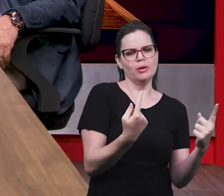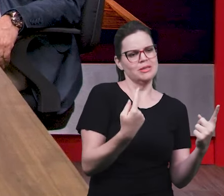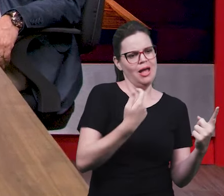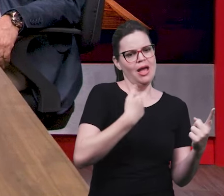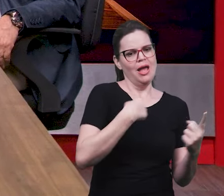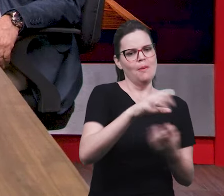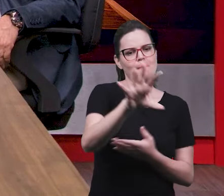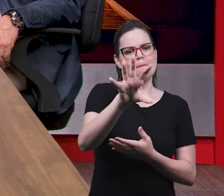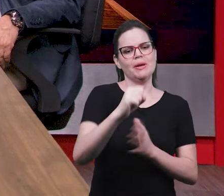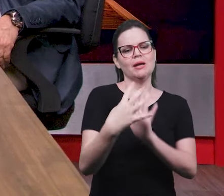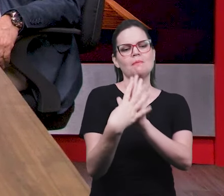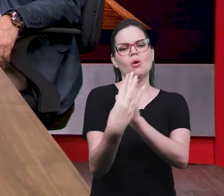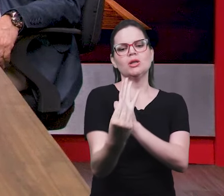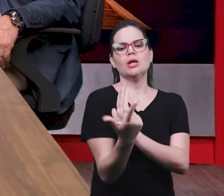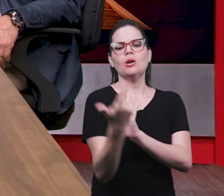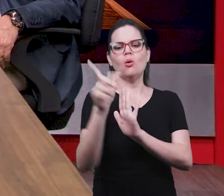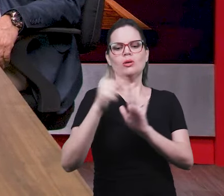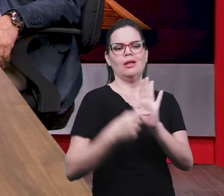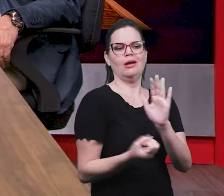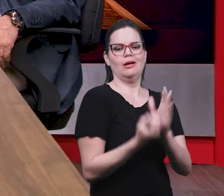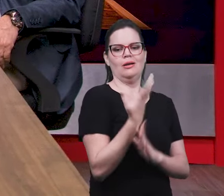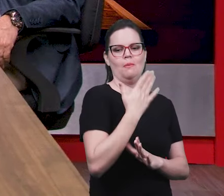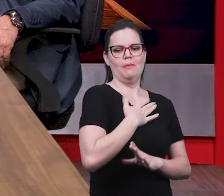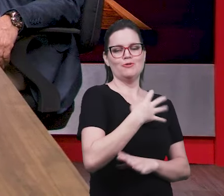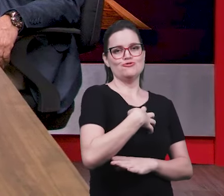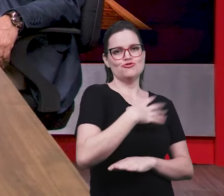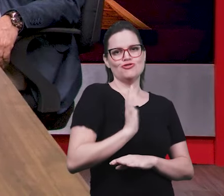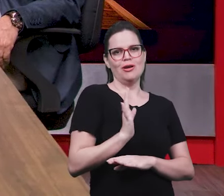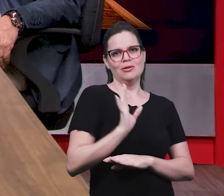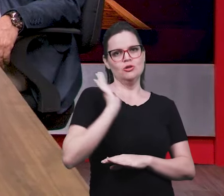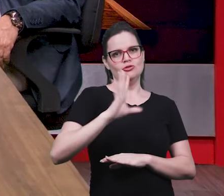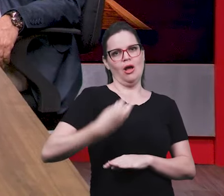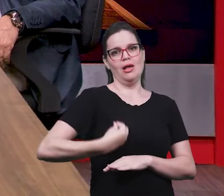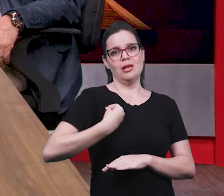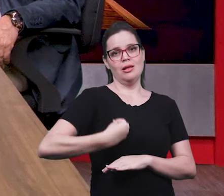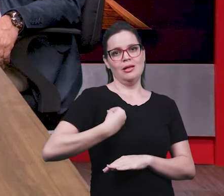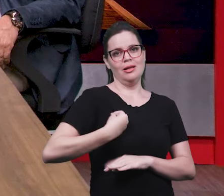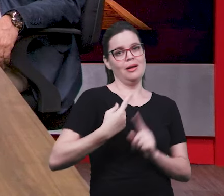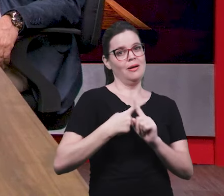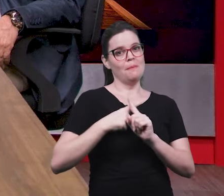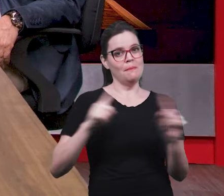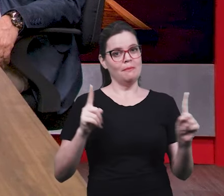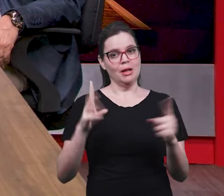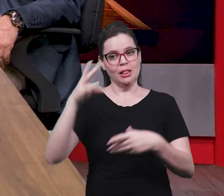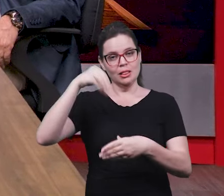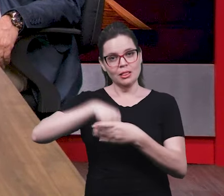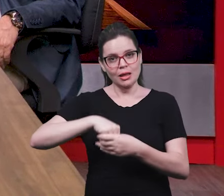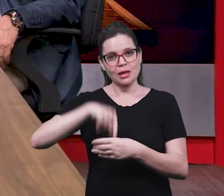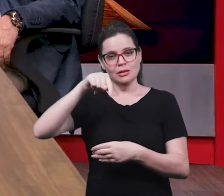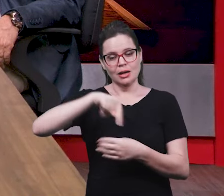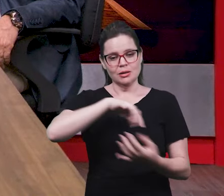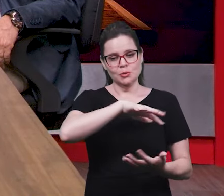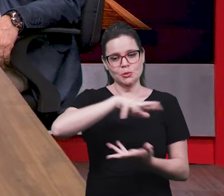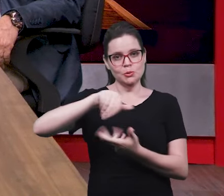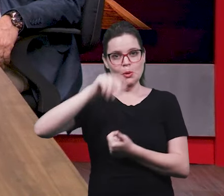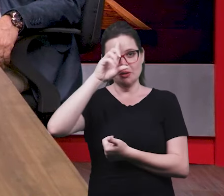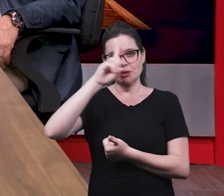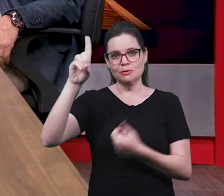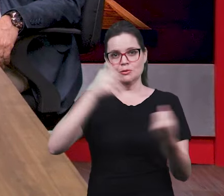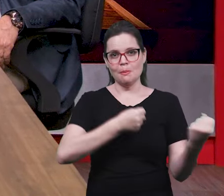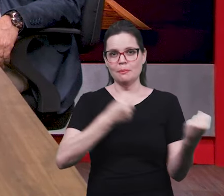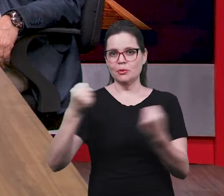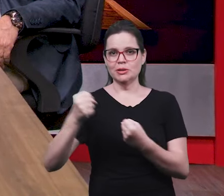que é aparente. Mas o outro lado do poder de Deus está na obra redentora. E aí, na obra redentora, o poder de Deus